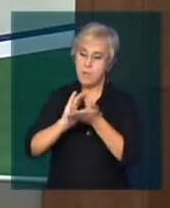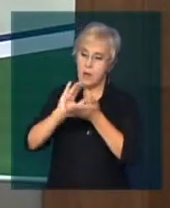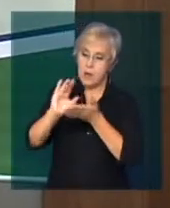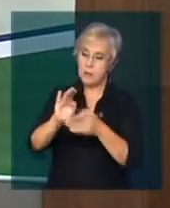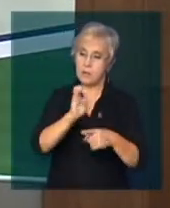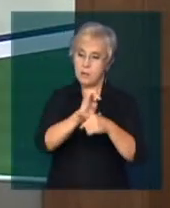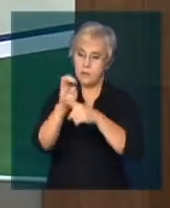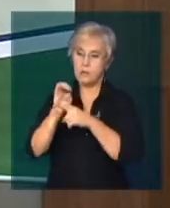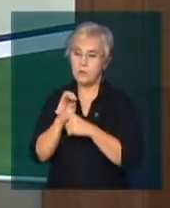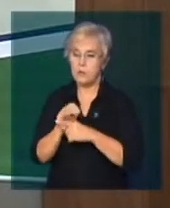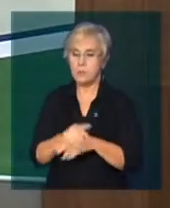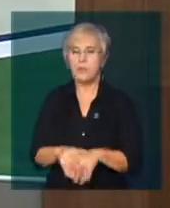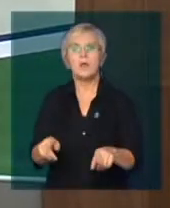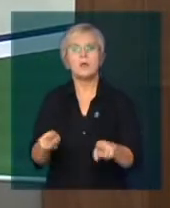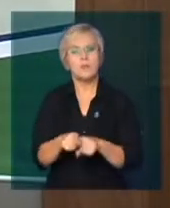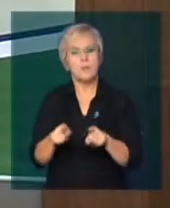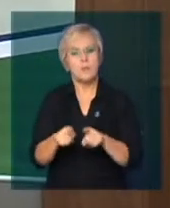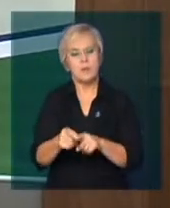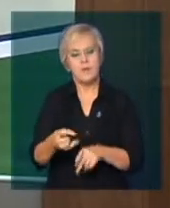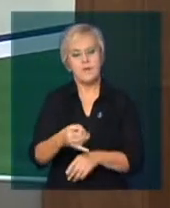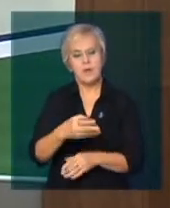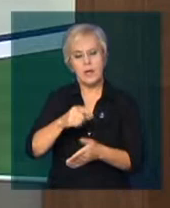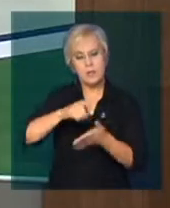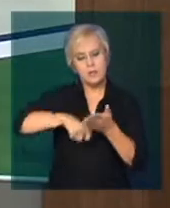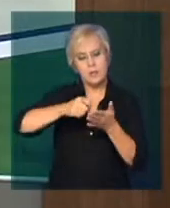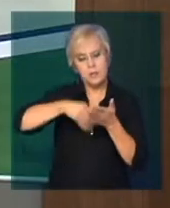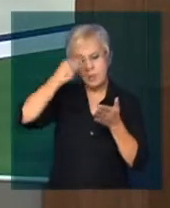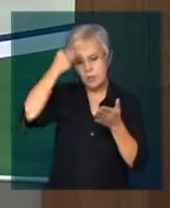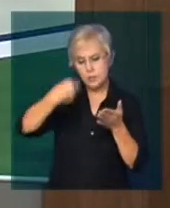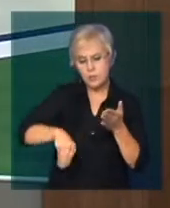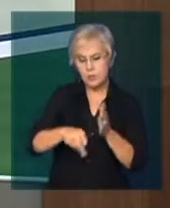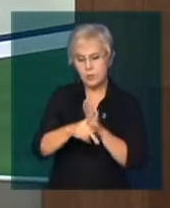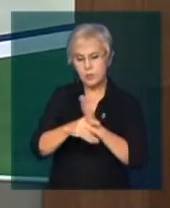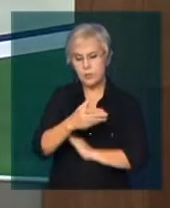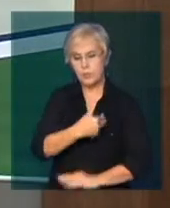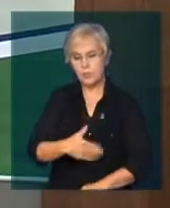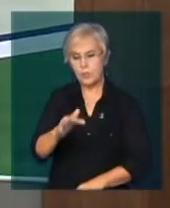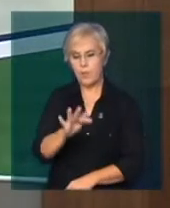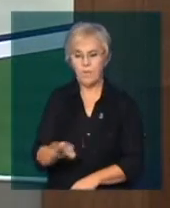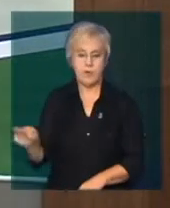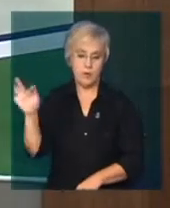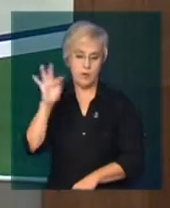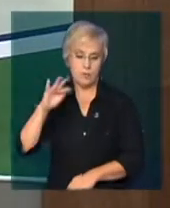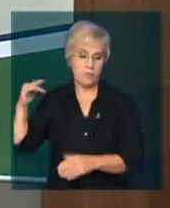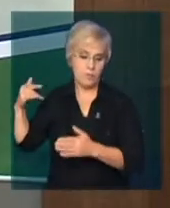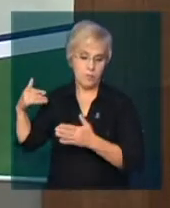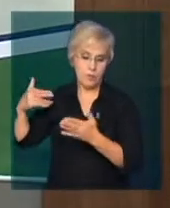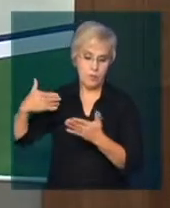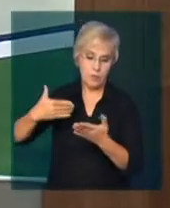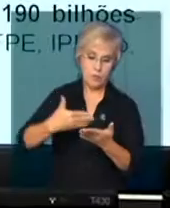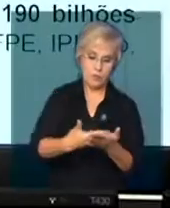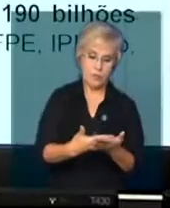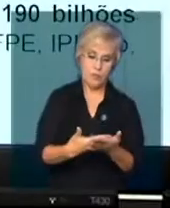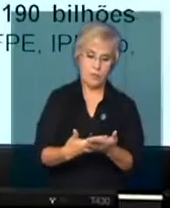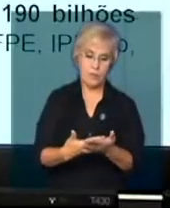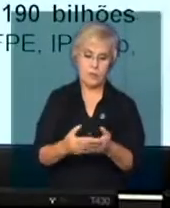Houveram também diversas renúncias tributárias feitas pelo governo federal ao longo do tempo, que foram